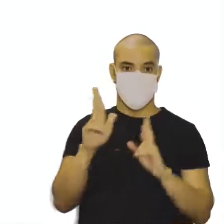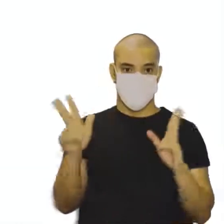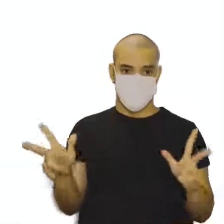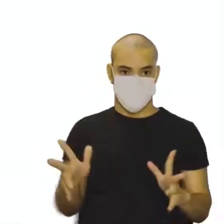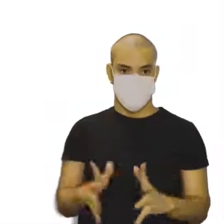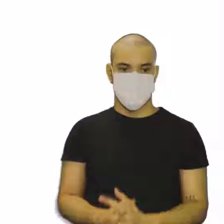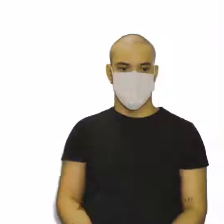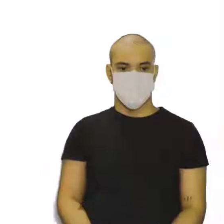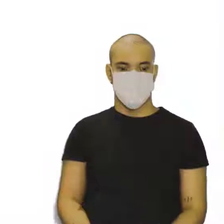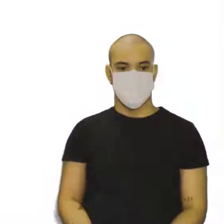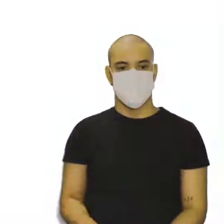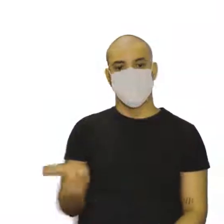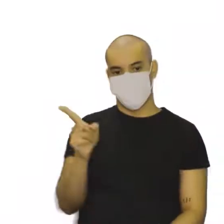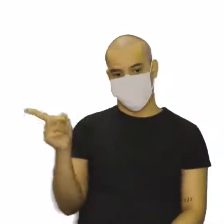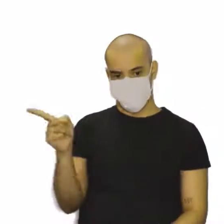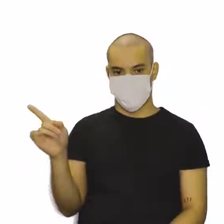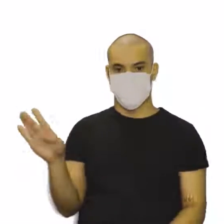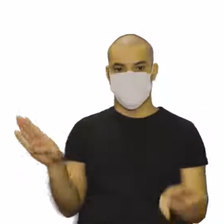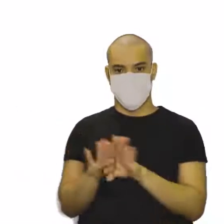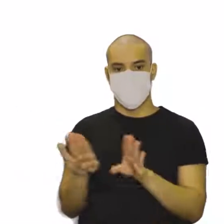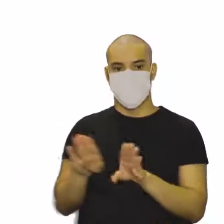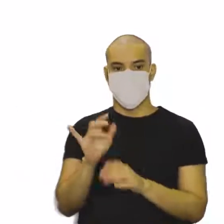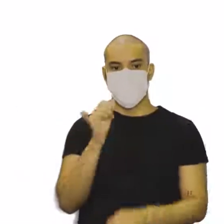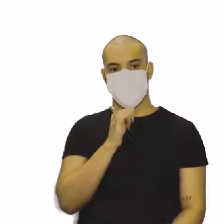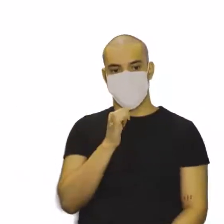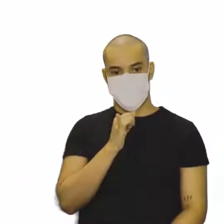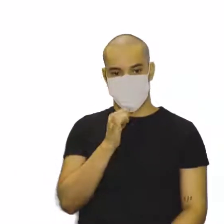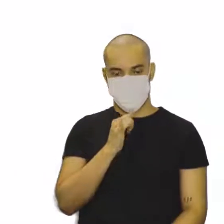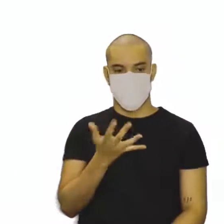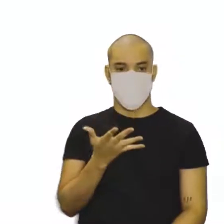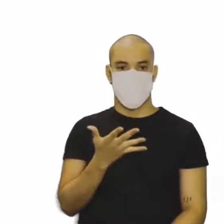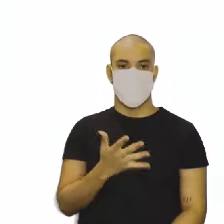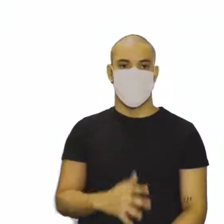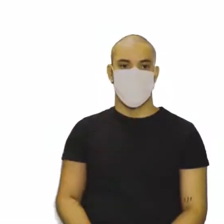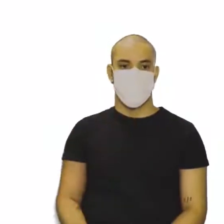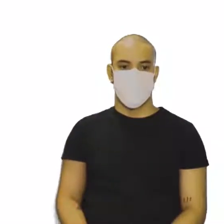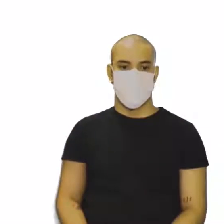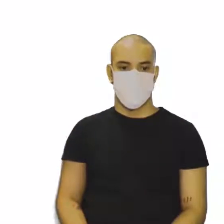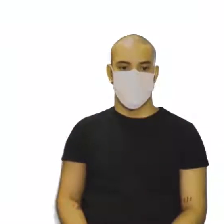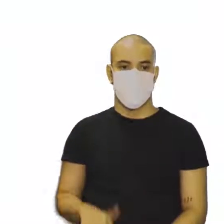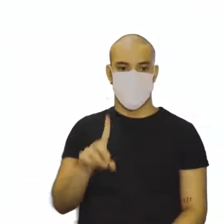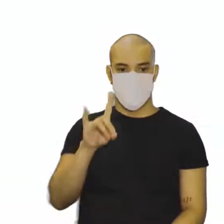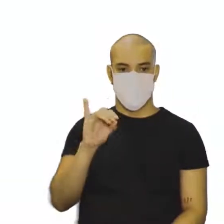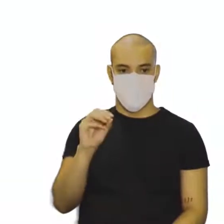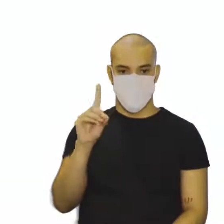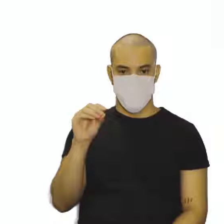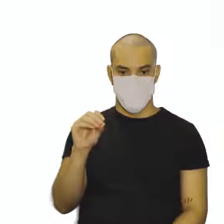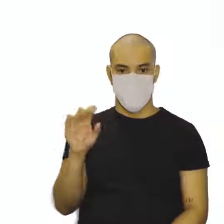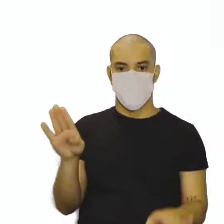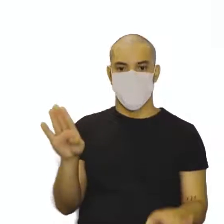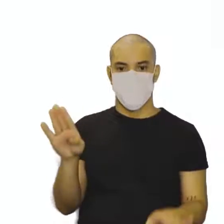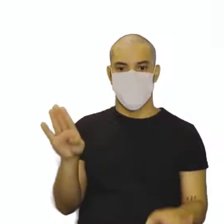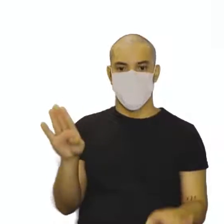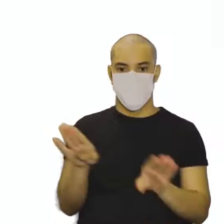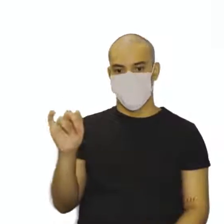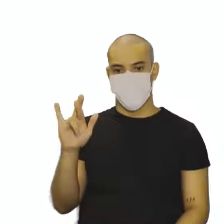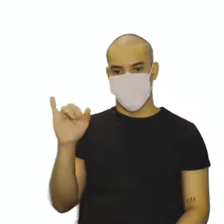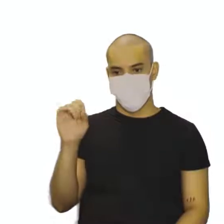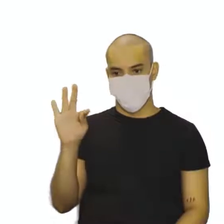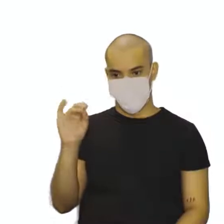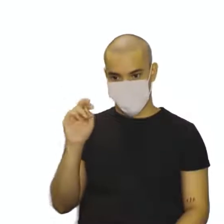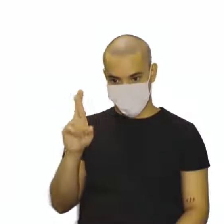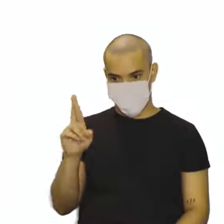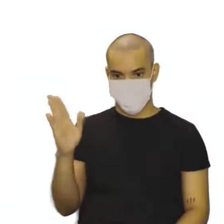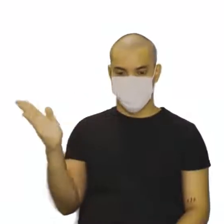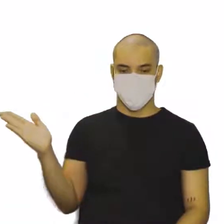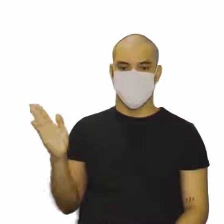ok? E aqui nessa outra figura, a gente também tem o que é o diodo Zener, e aqui seria um varistor de